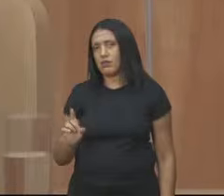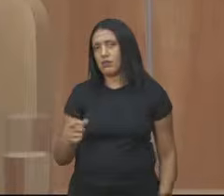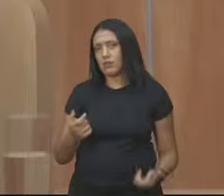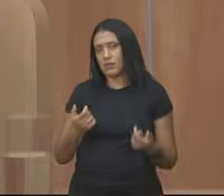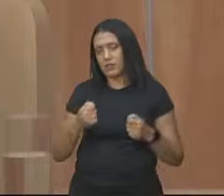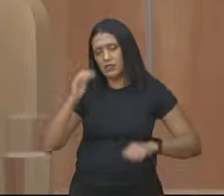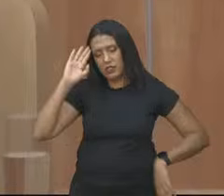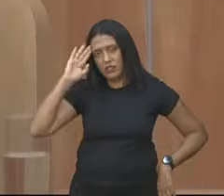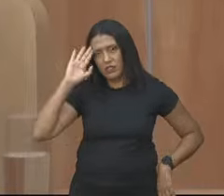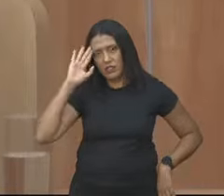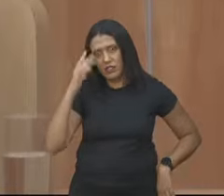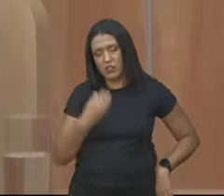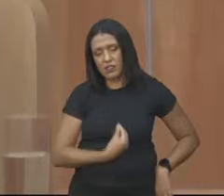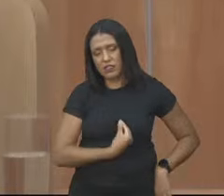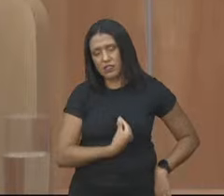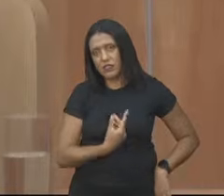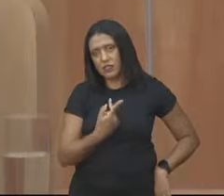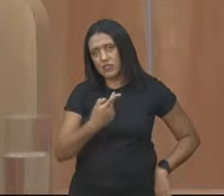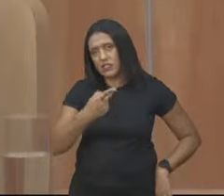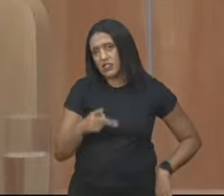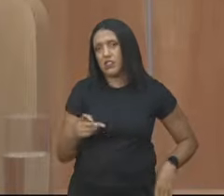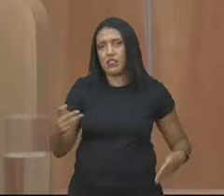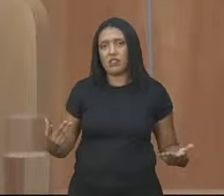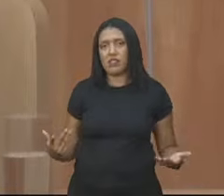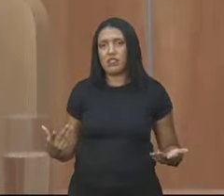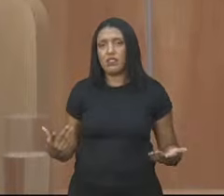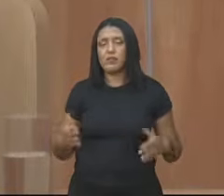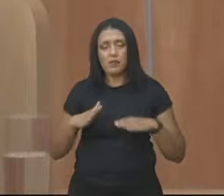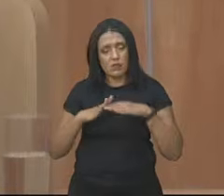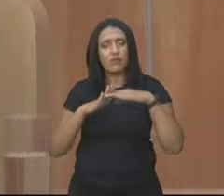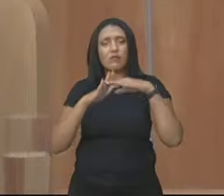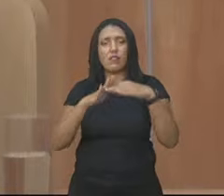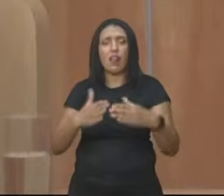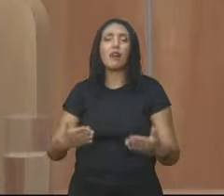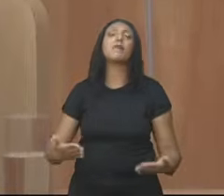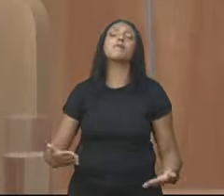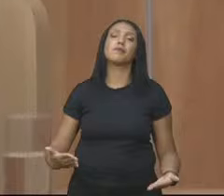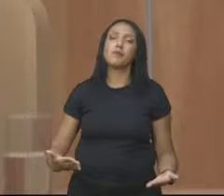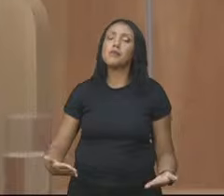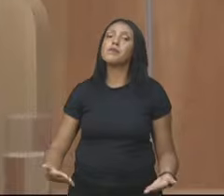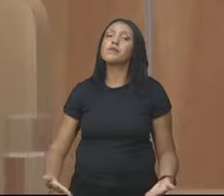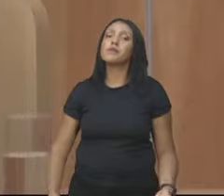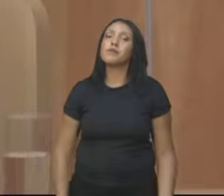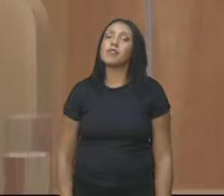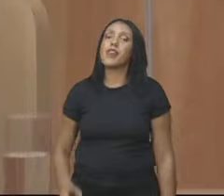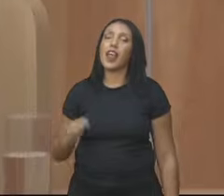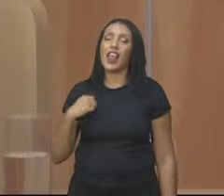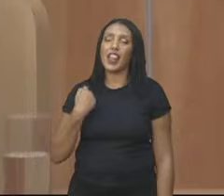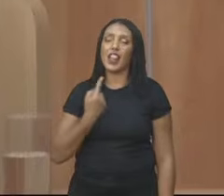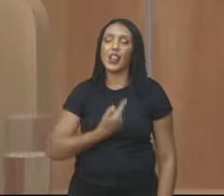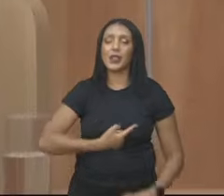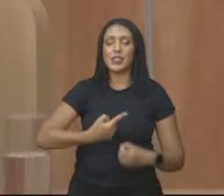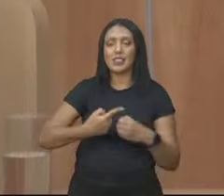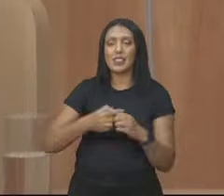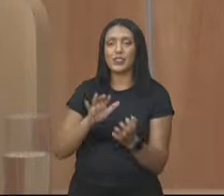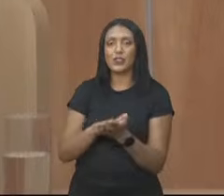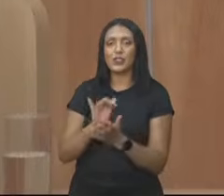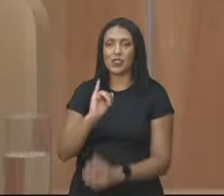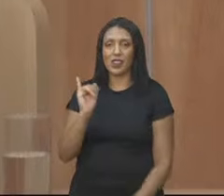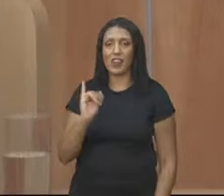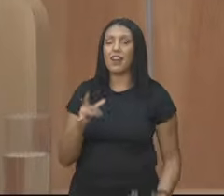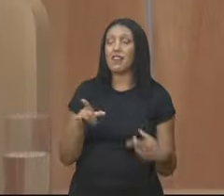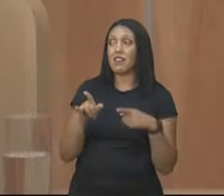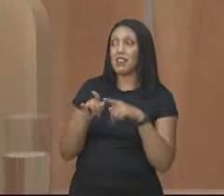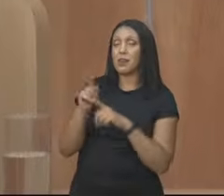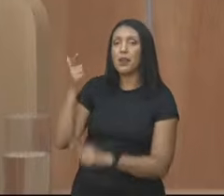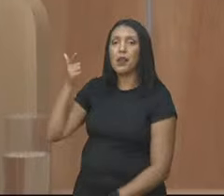De 4 anos para cá, está piorando a situação, a gente tem andado na cidade, não só Jacareí, como várias cidades. Está cheio de pessoas em